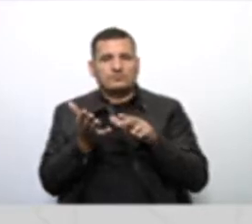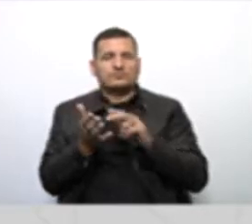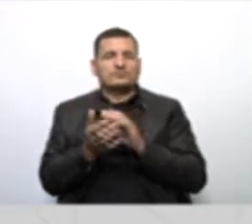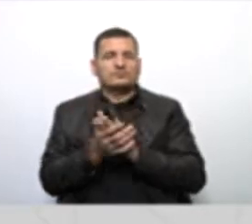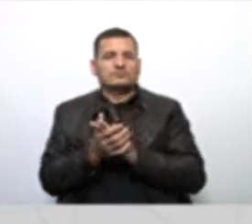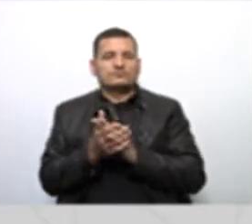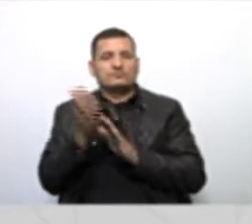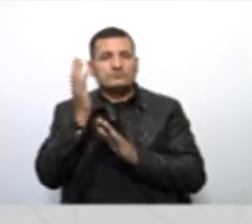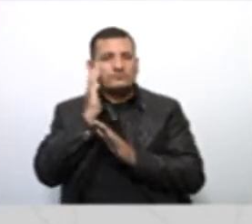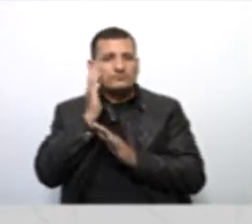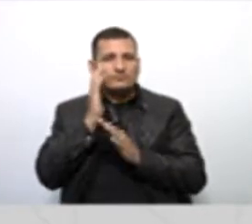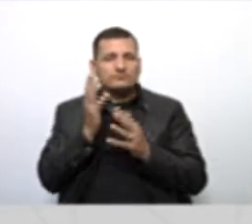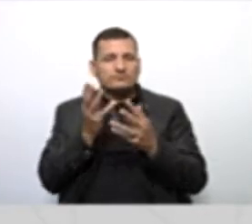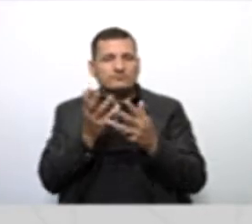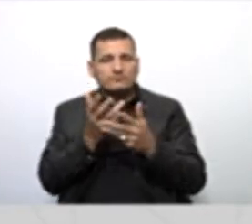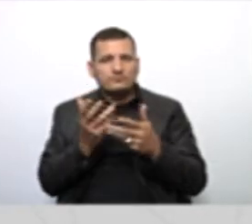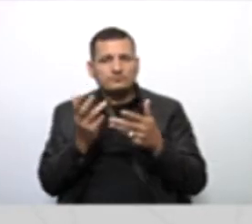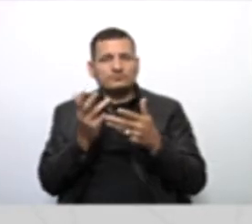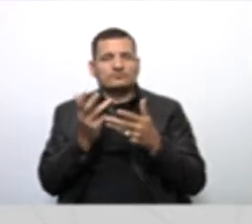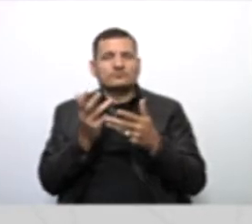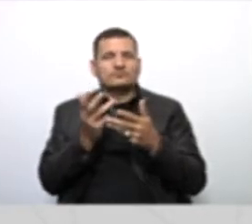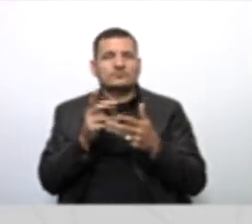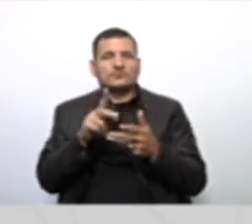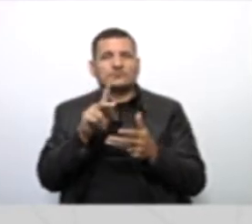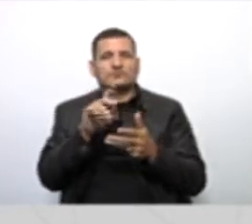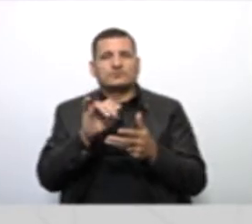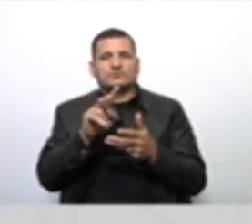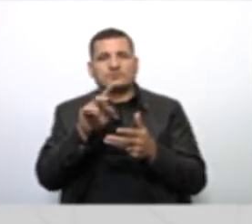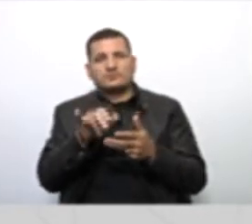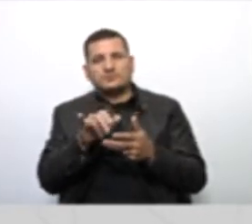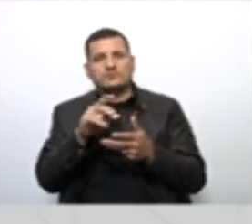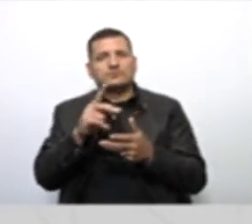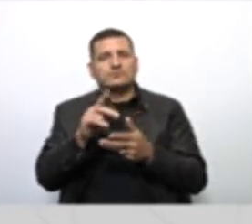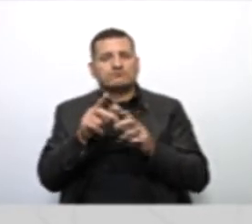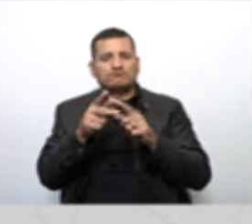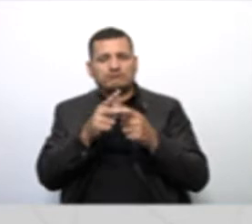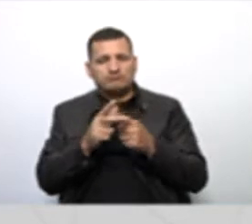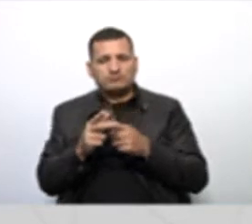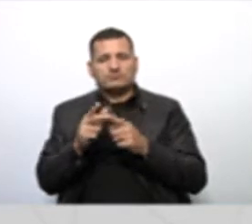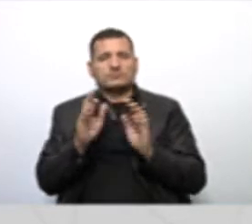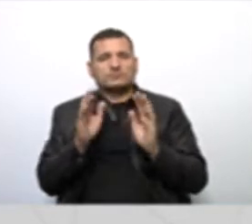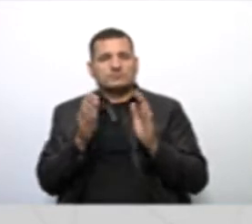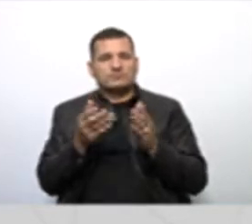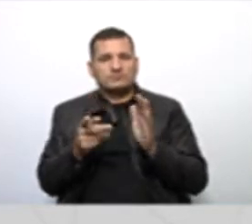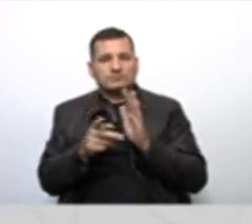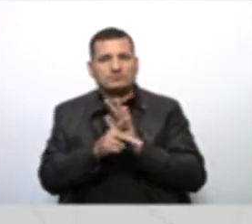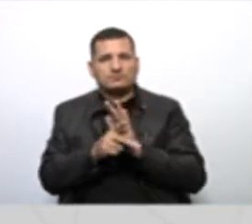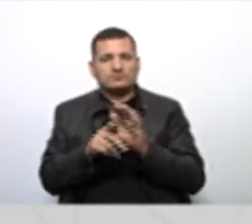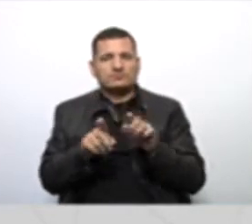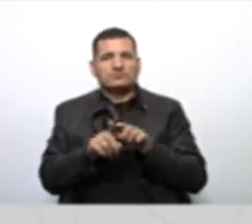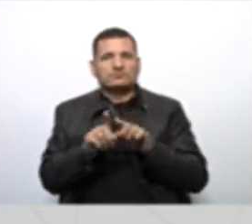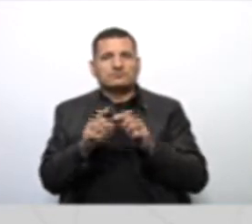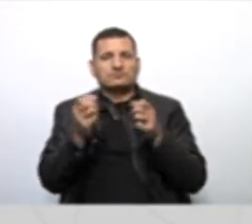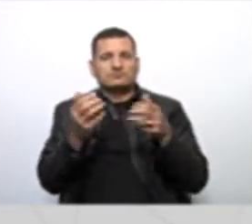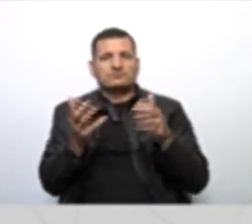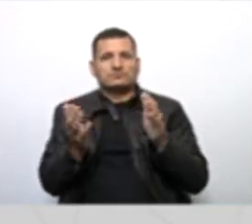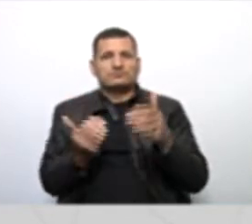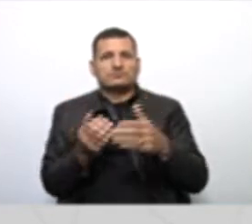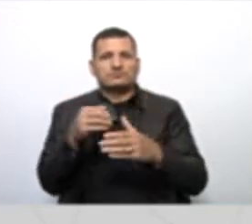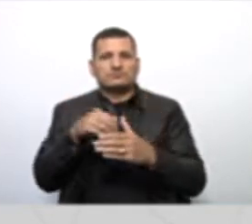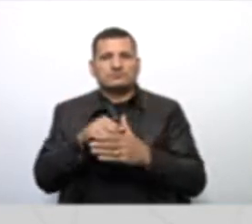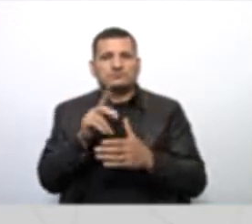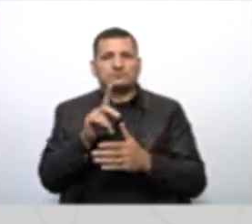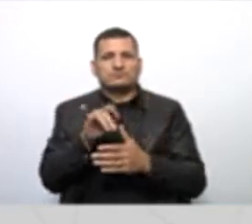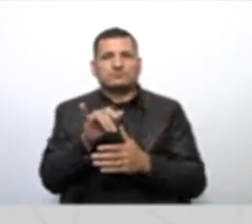da habilidade Kiwi e suas configurações específicas, exemplificar empacotamento Kiwi e